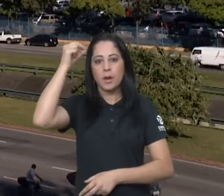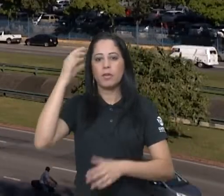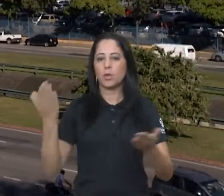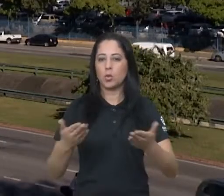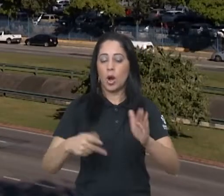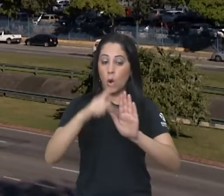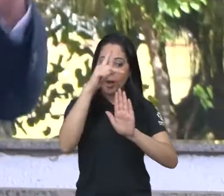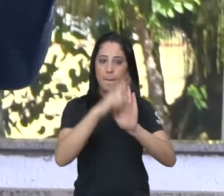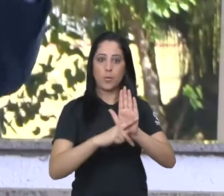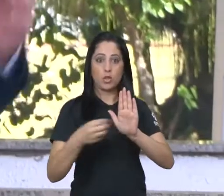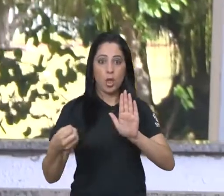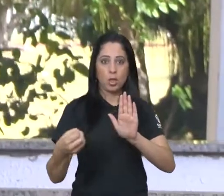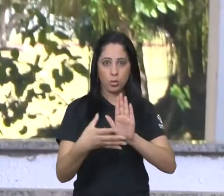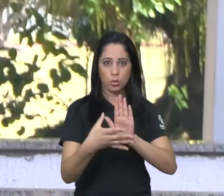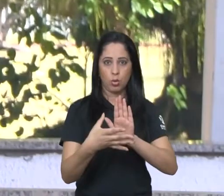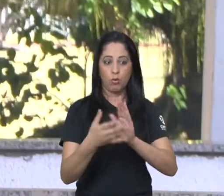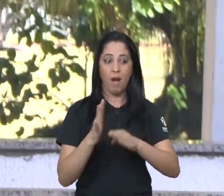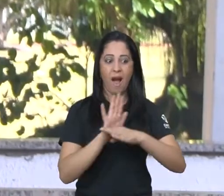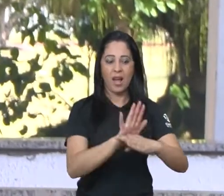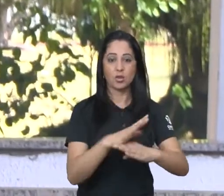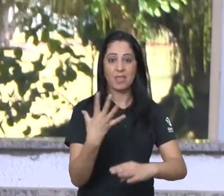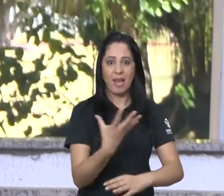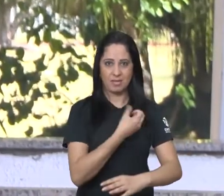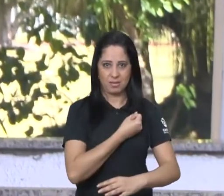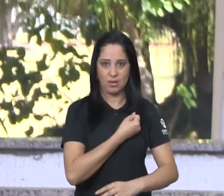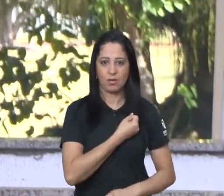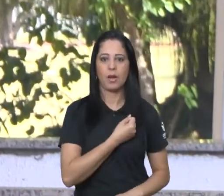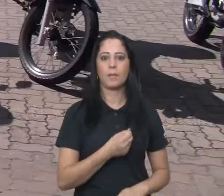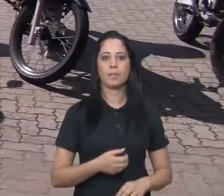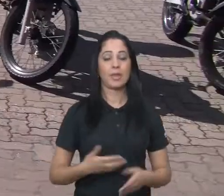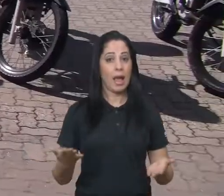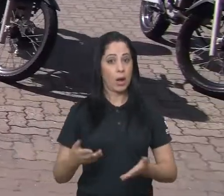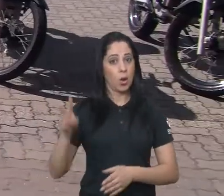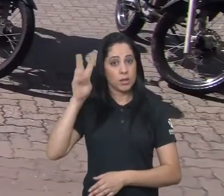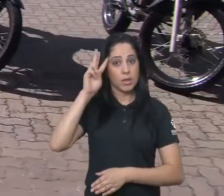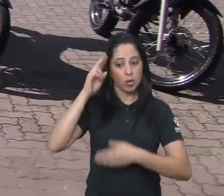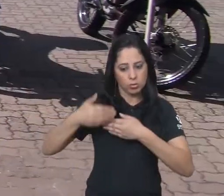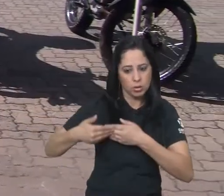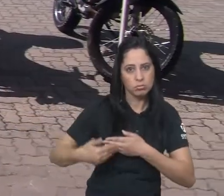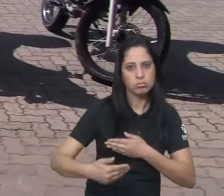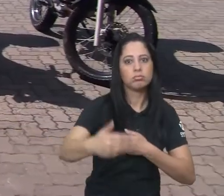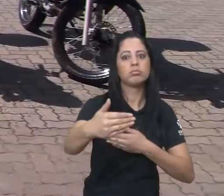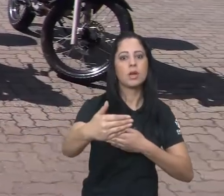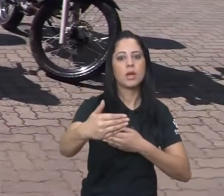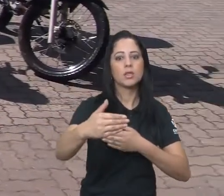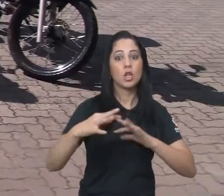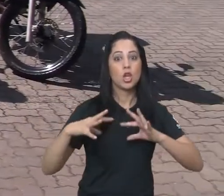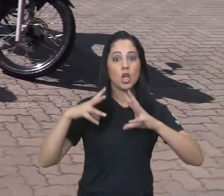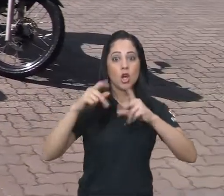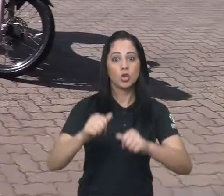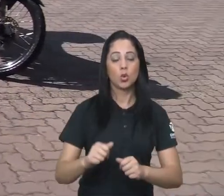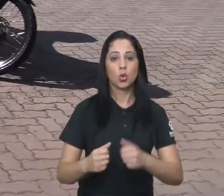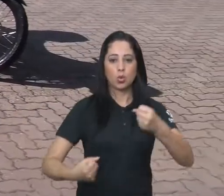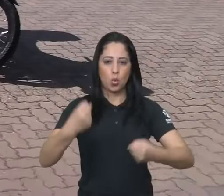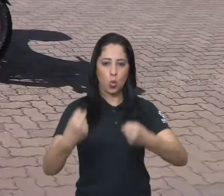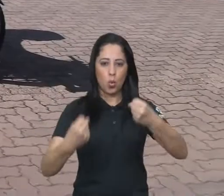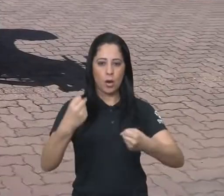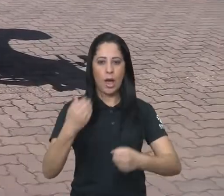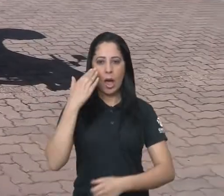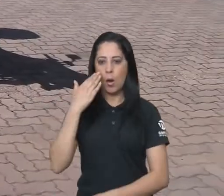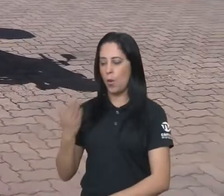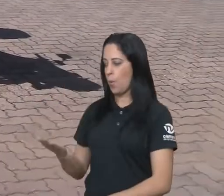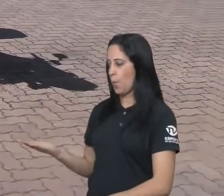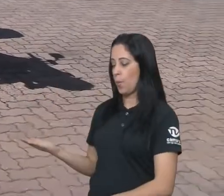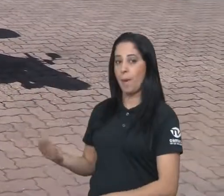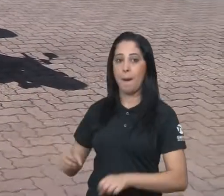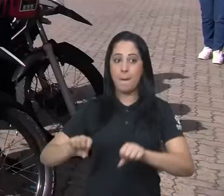dos Campos lançou um novo projeto para salvar vidas. A partir desta segunda-feira, todas as viaturas da Guarda